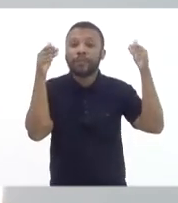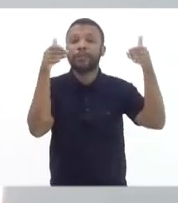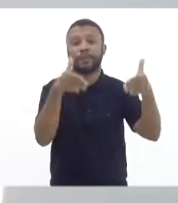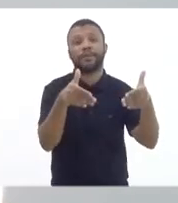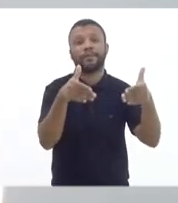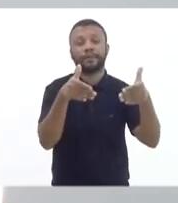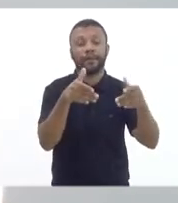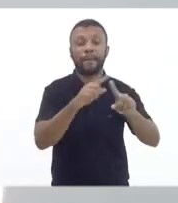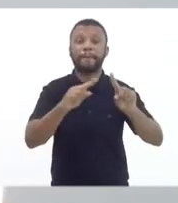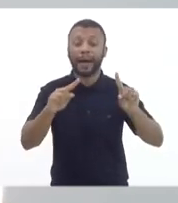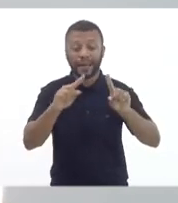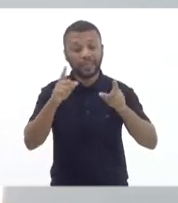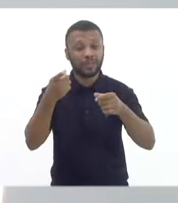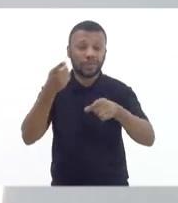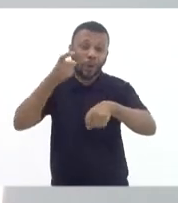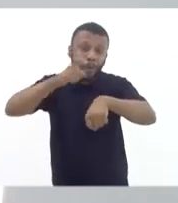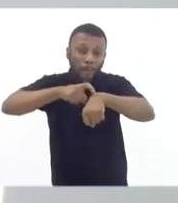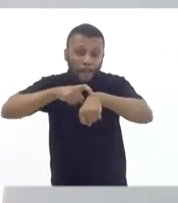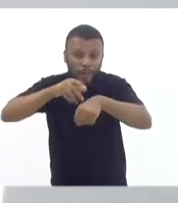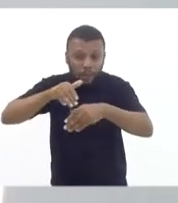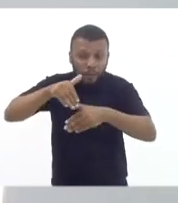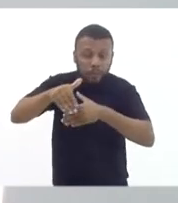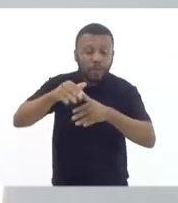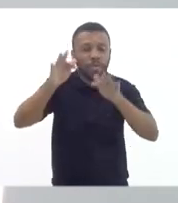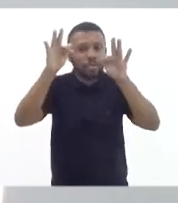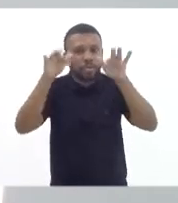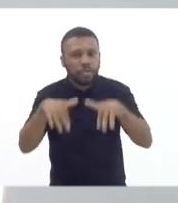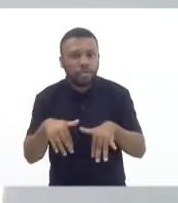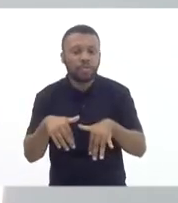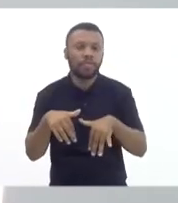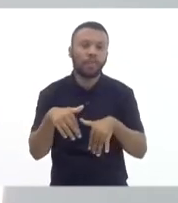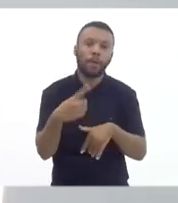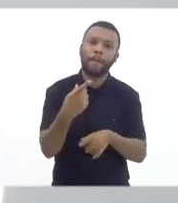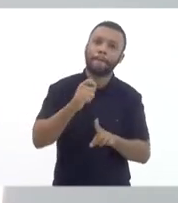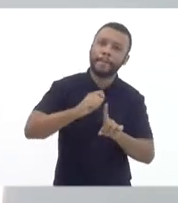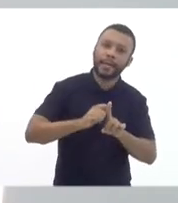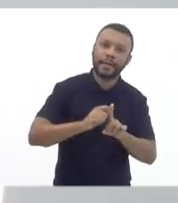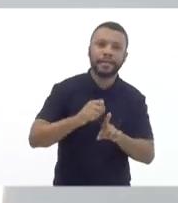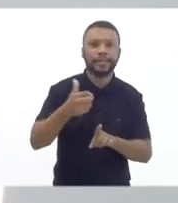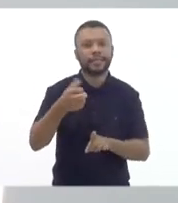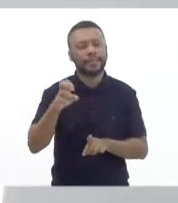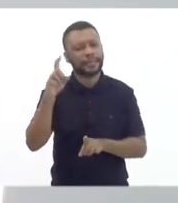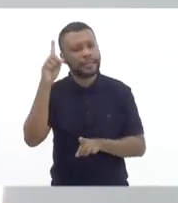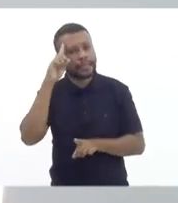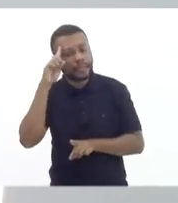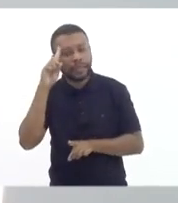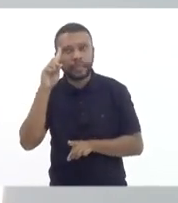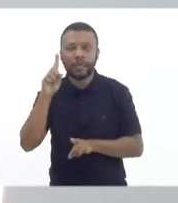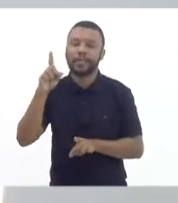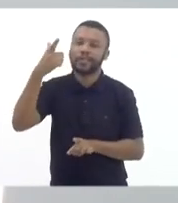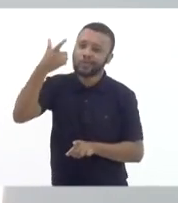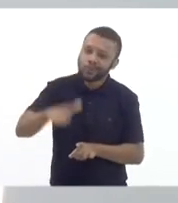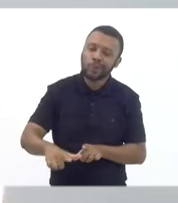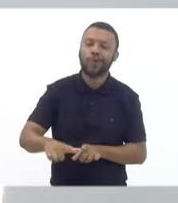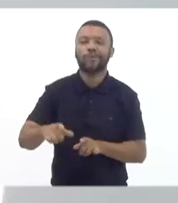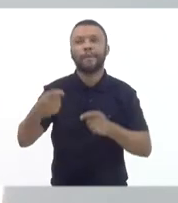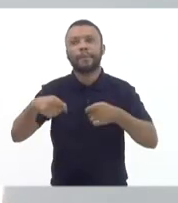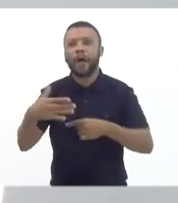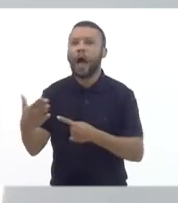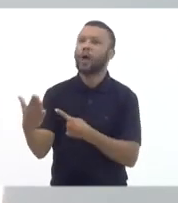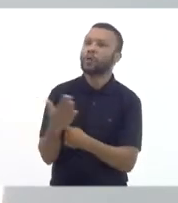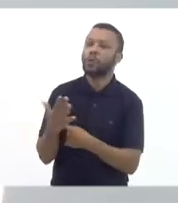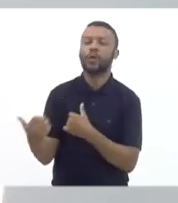se esgotam por si só depois de um mês, 15 dias, lá está você precisando de novo de ajuda. Então a gente precisa de encontrar uma solução